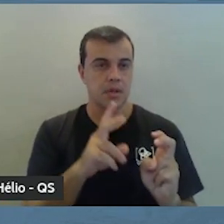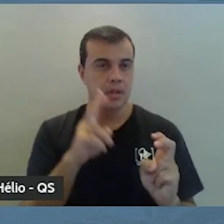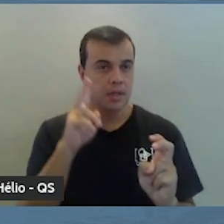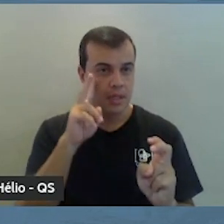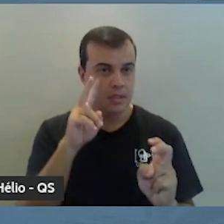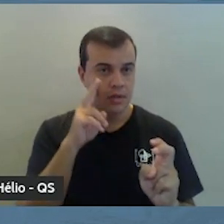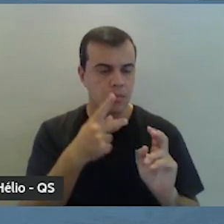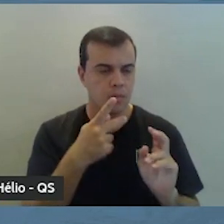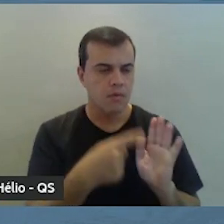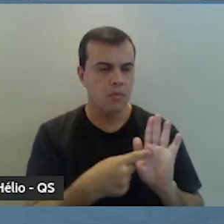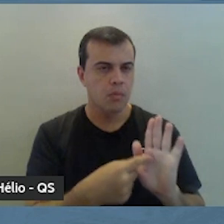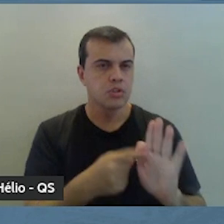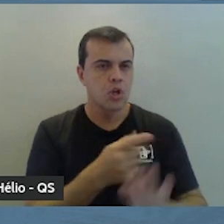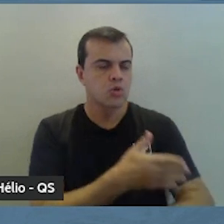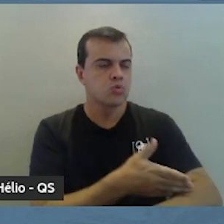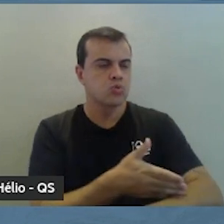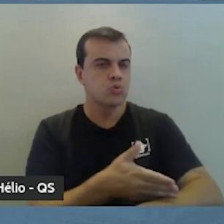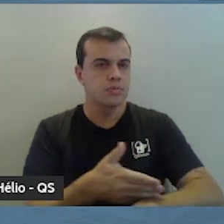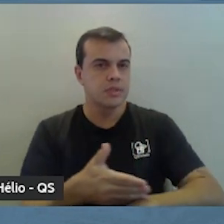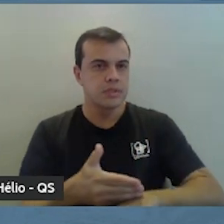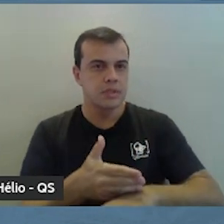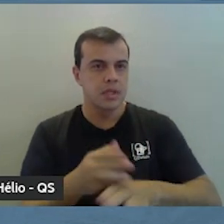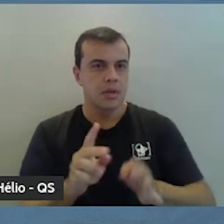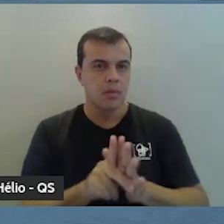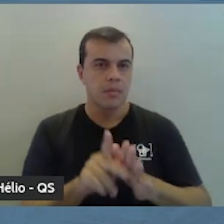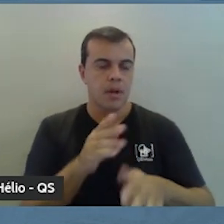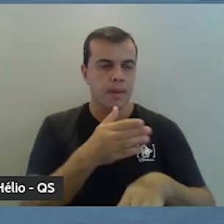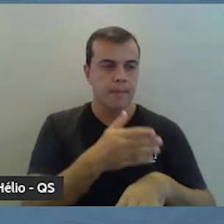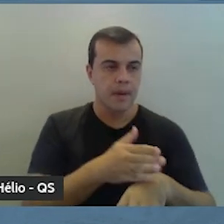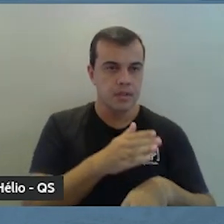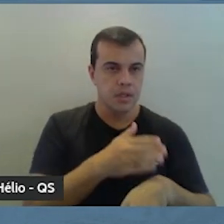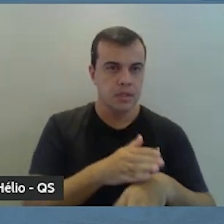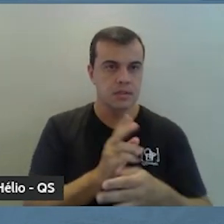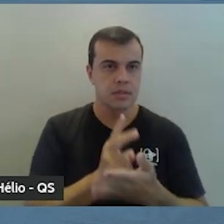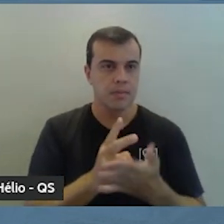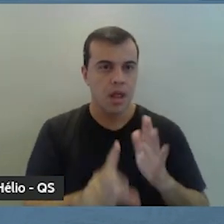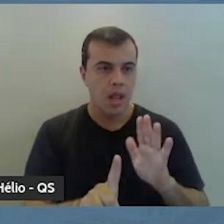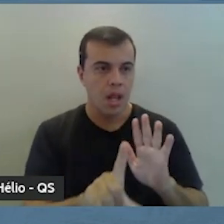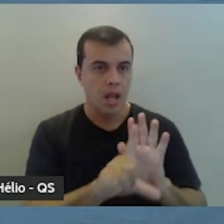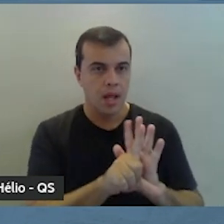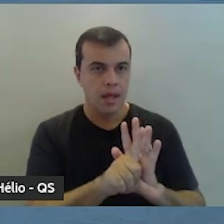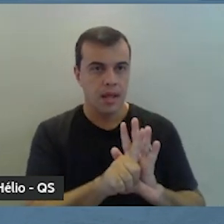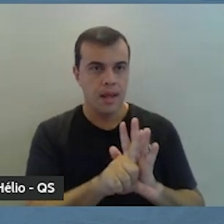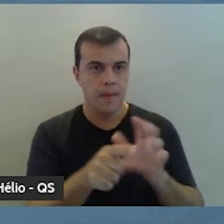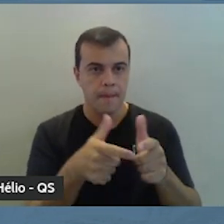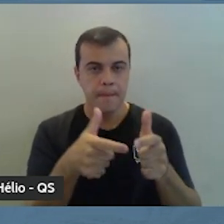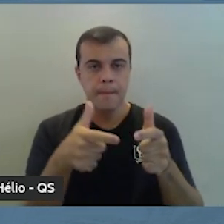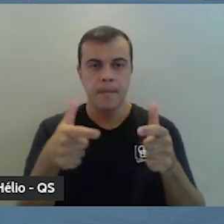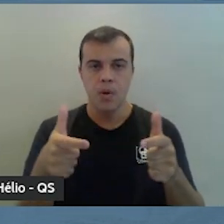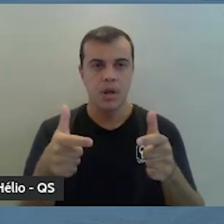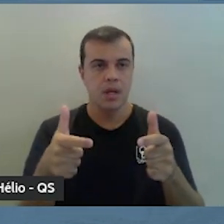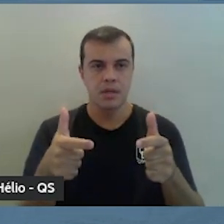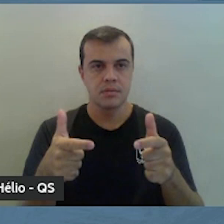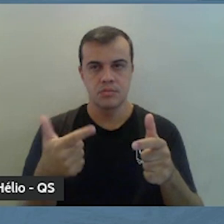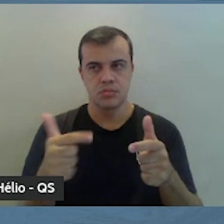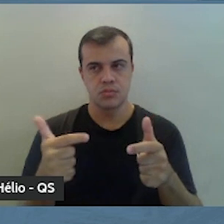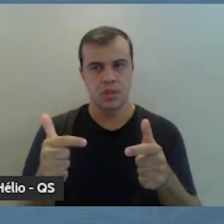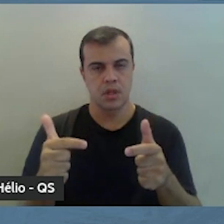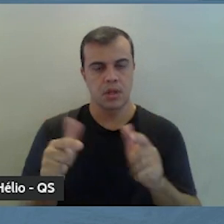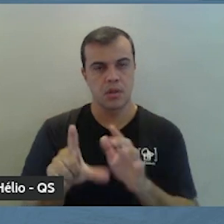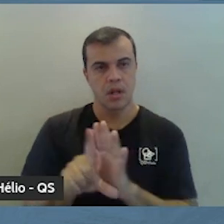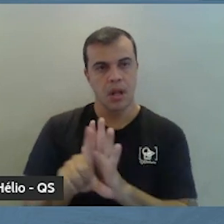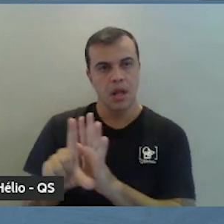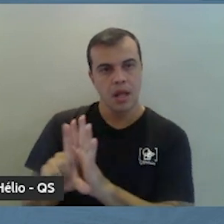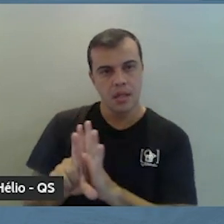revela um conjunto de costumes, crenças, práticas, doutrinas, leis que, na grande maioria das vezes, não são escritas, né? São aquelas